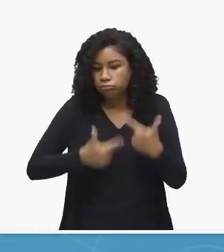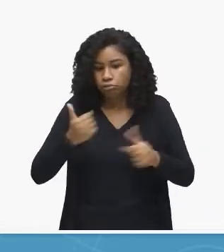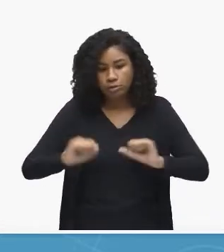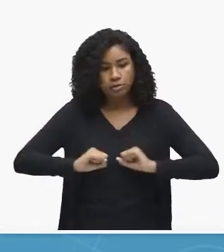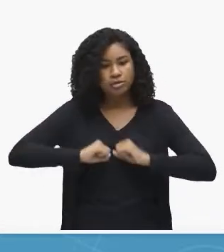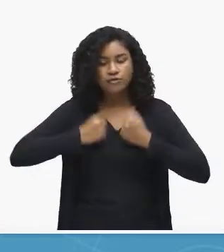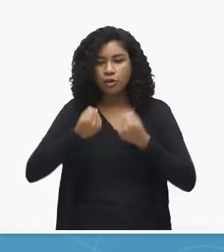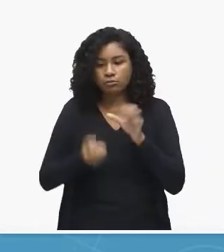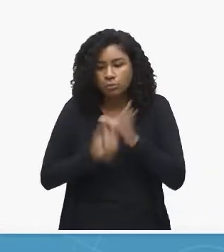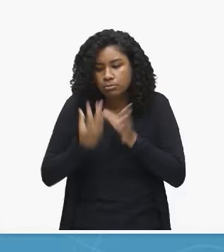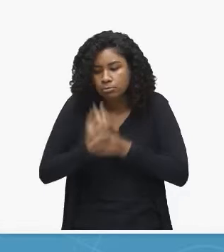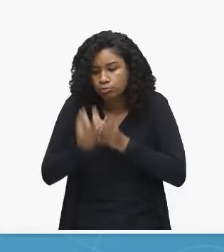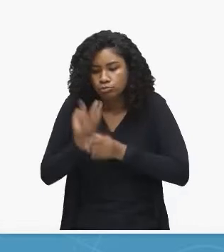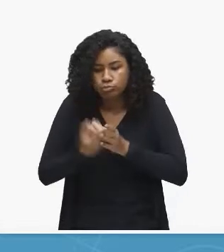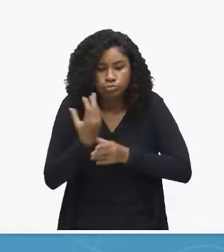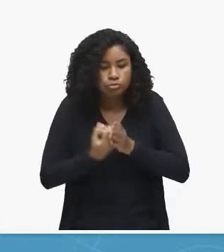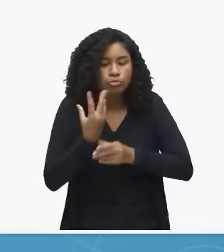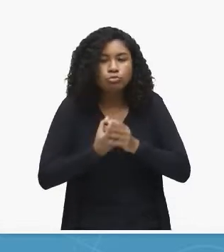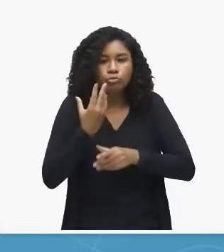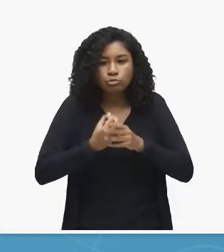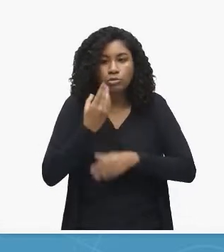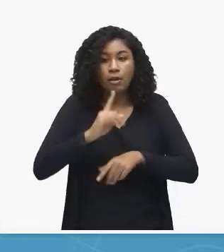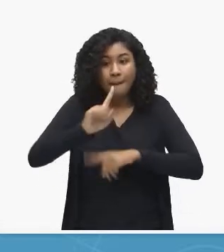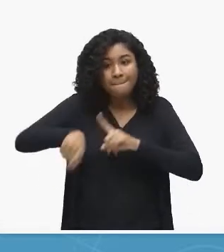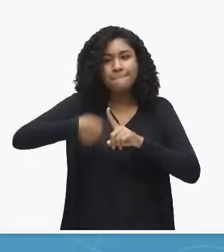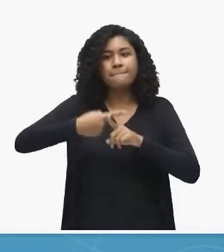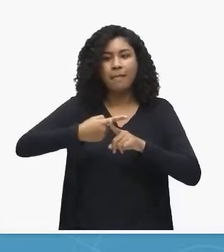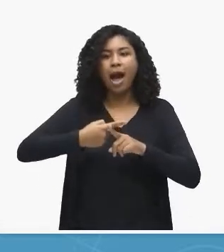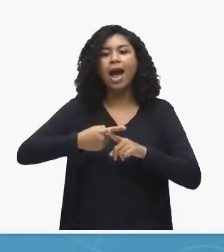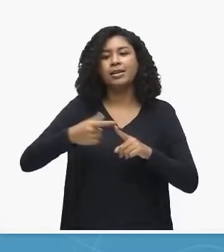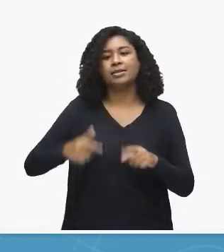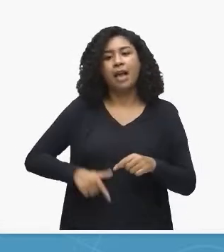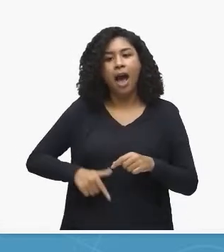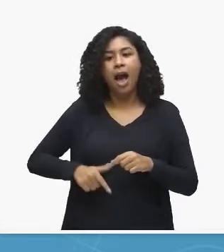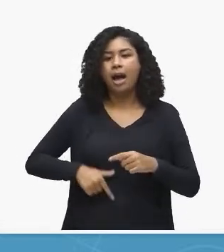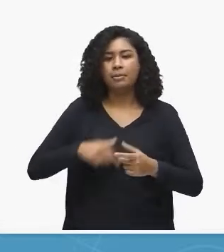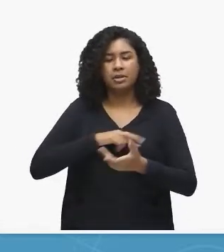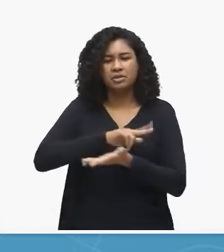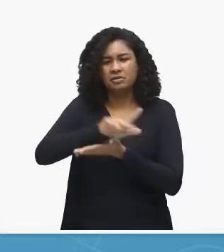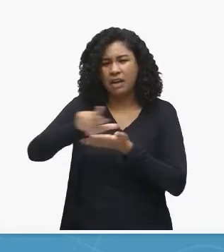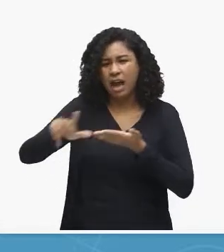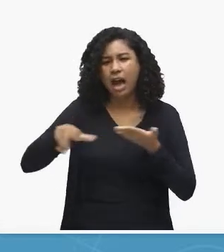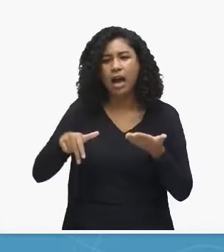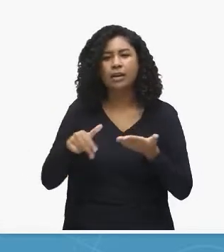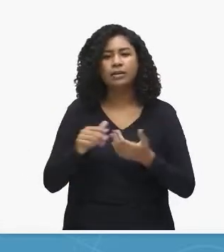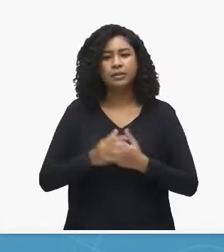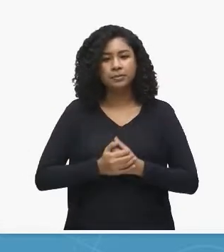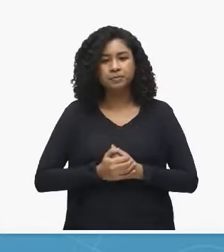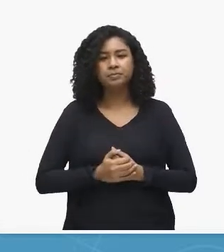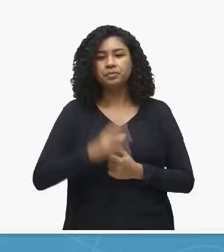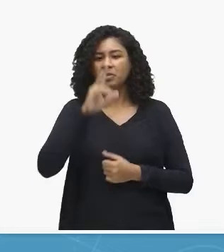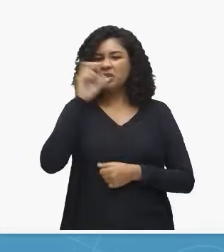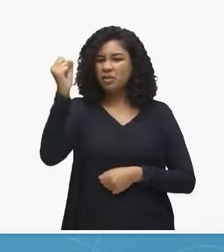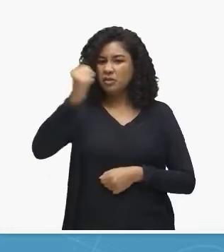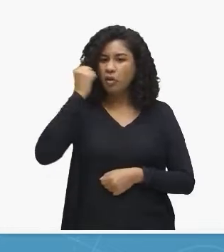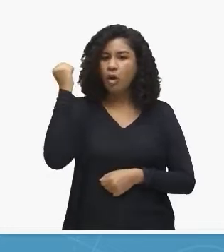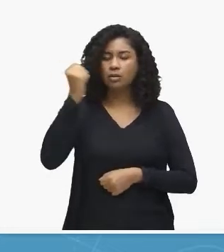cada país estava fortalecendo, então estavam passando por esse processo da corrida armamentista, fortalecendo